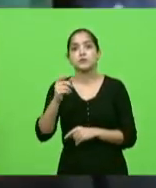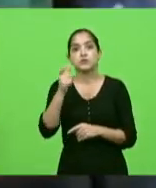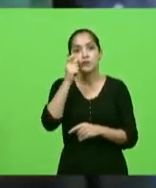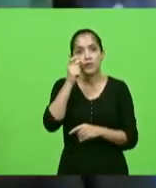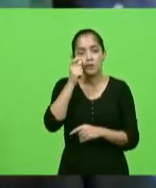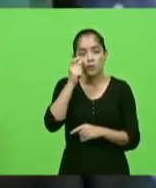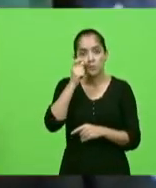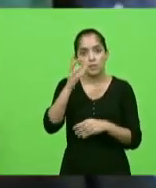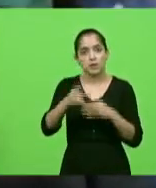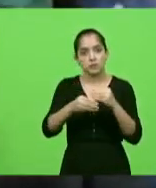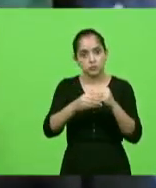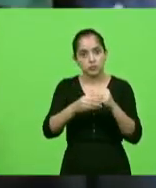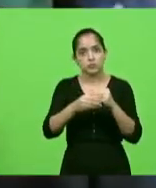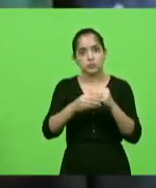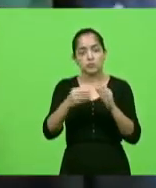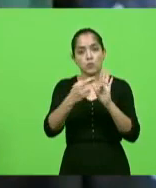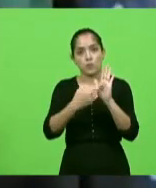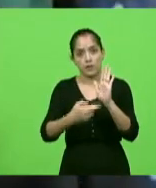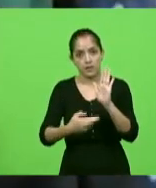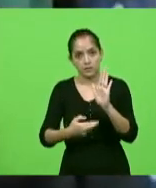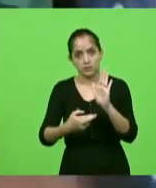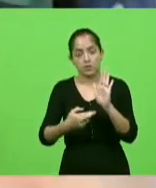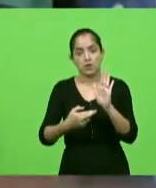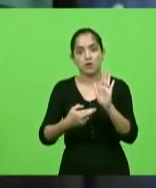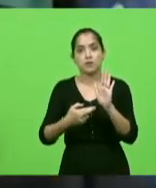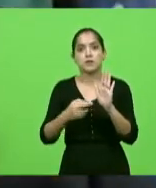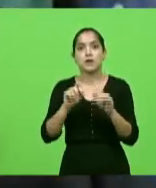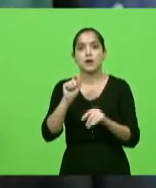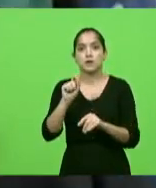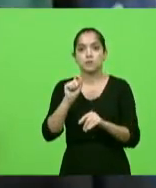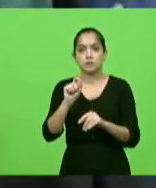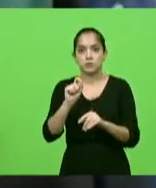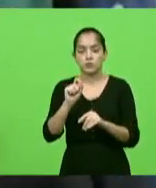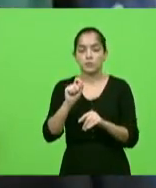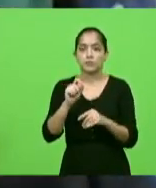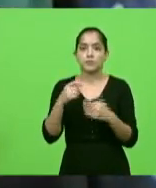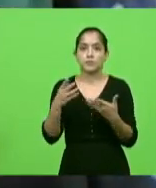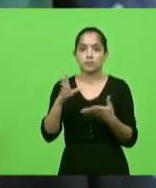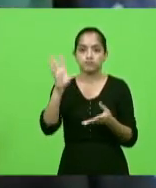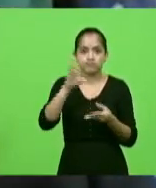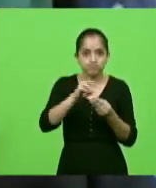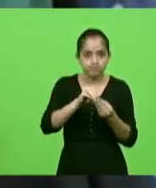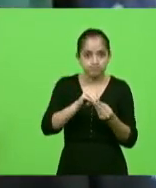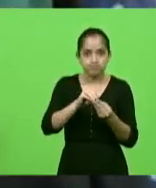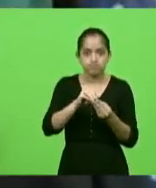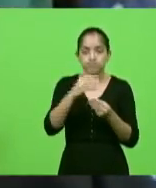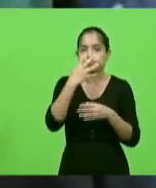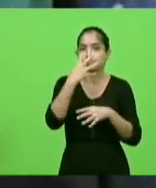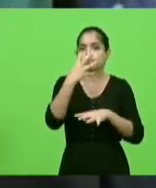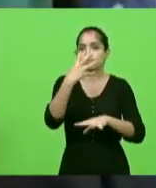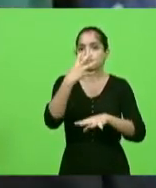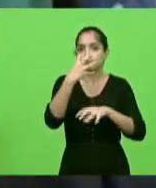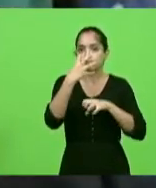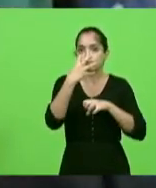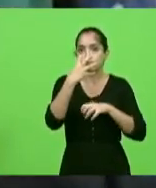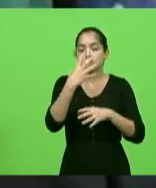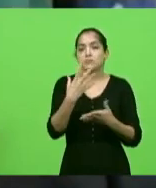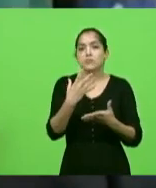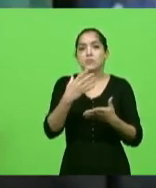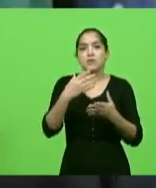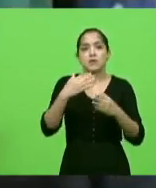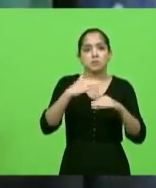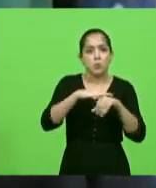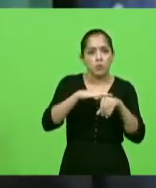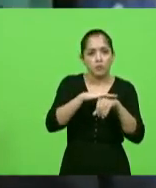acompanha o presente relatório refere que abrir aqui com relação ao acusado supramencionado dos ventiladores muitos